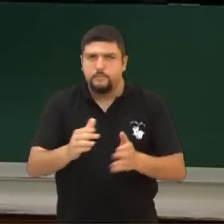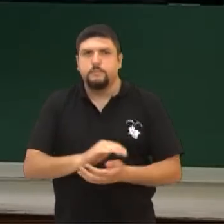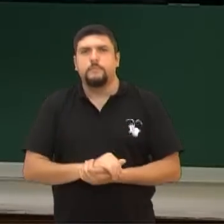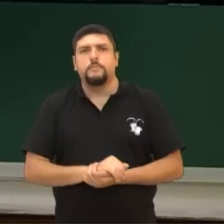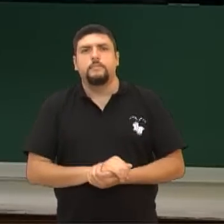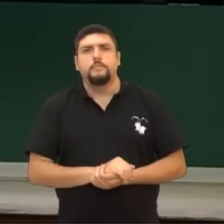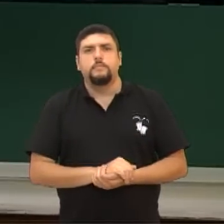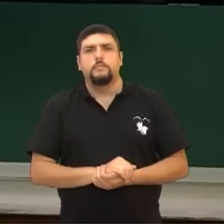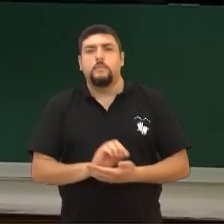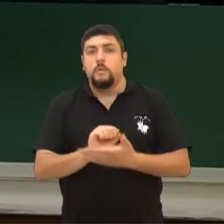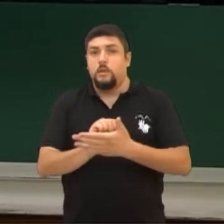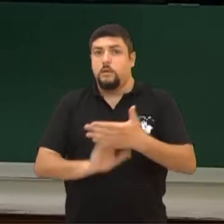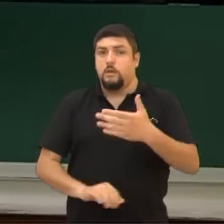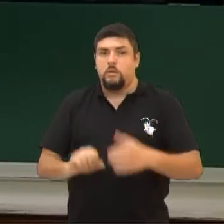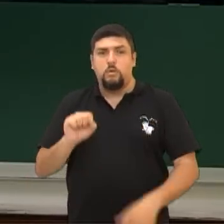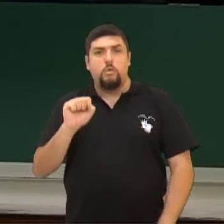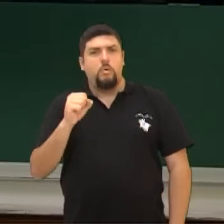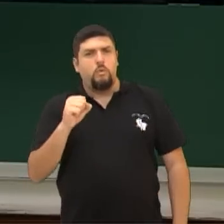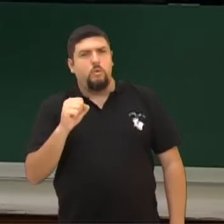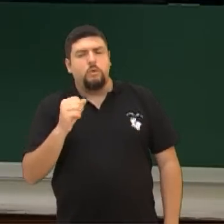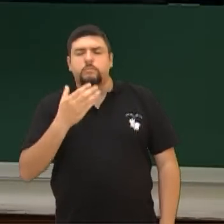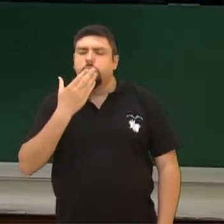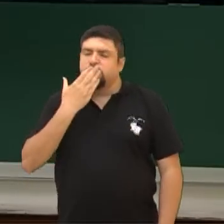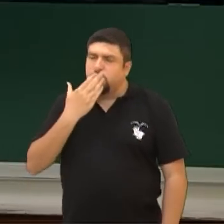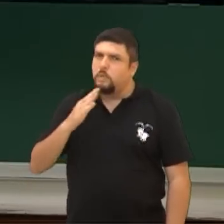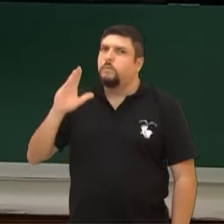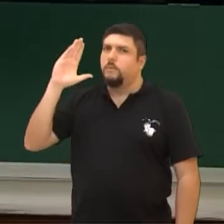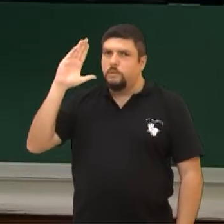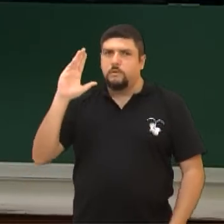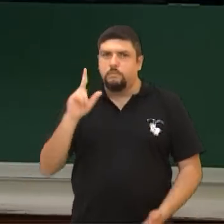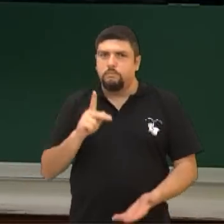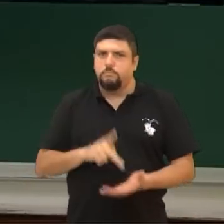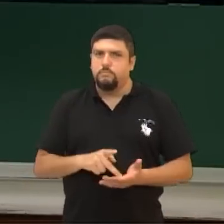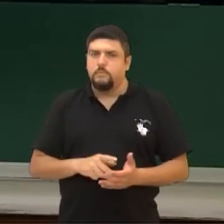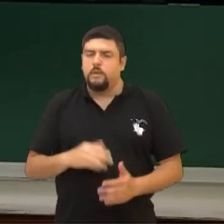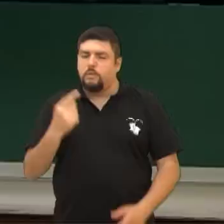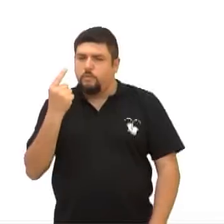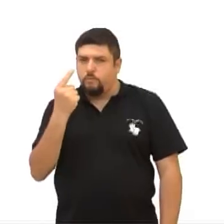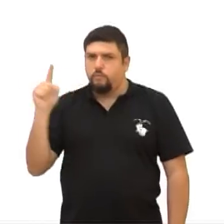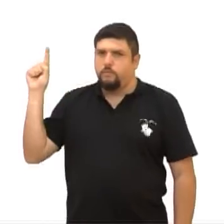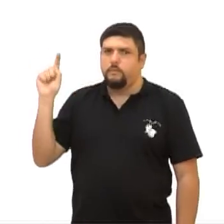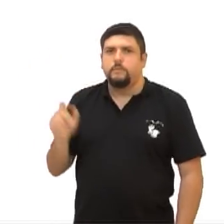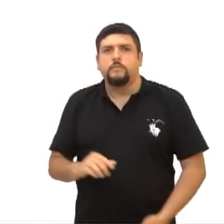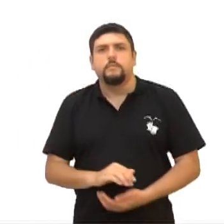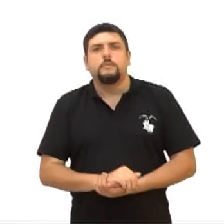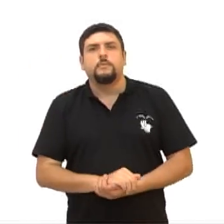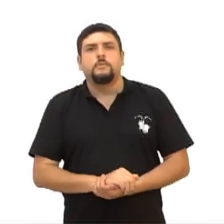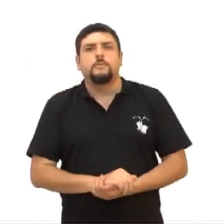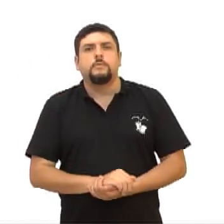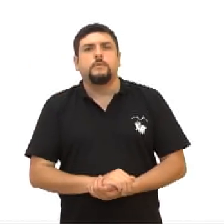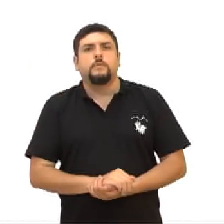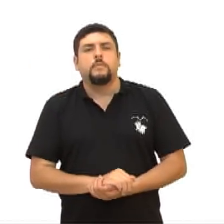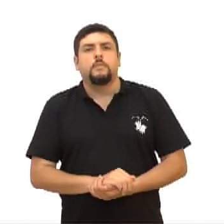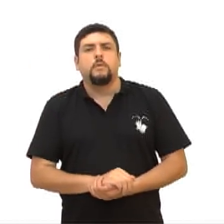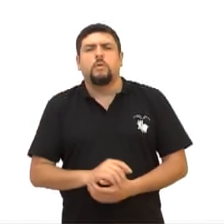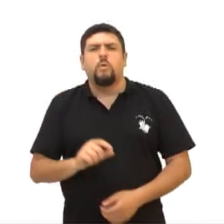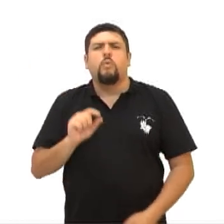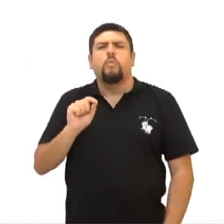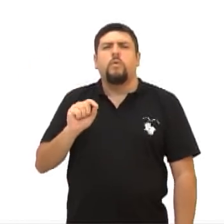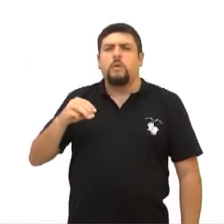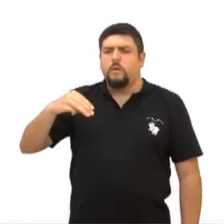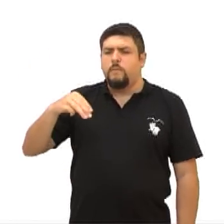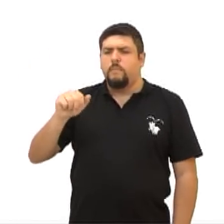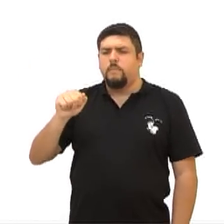Atividade 8, pessoal, e eu prometo, essa é a última, tá? O que são